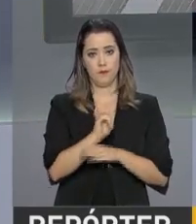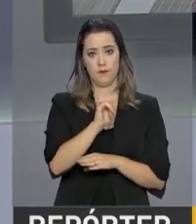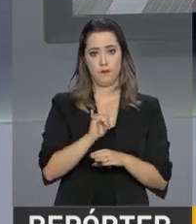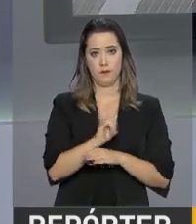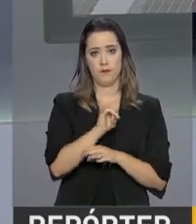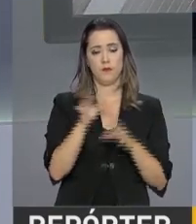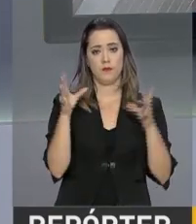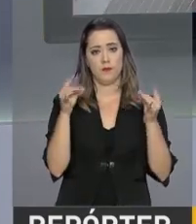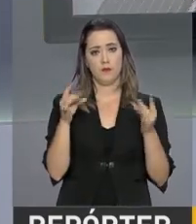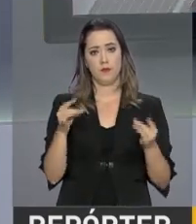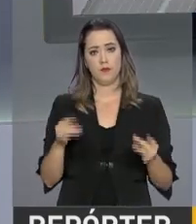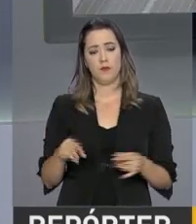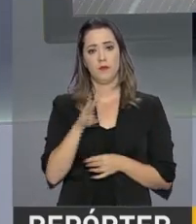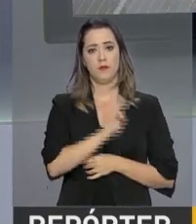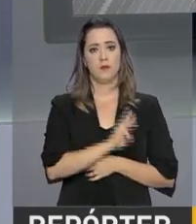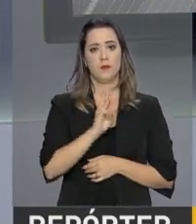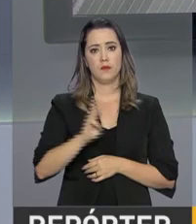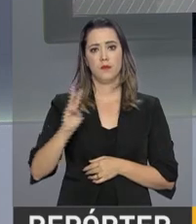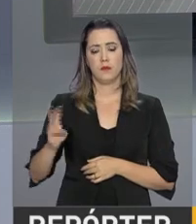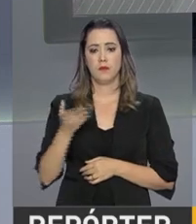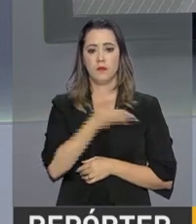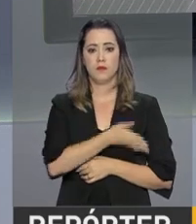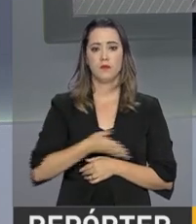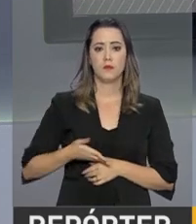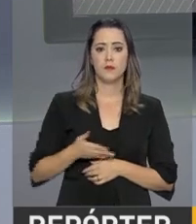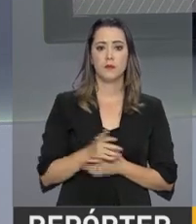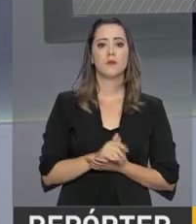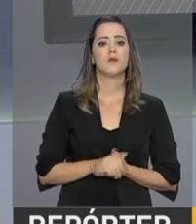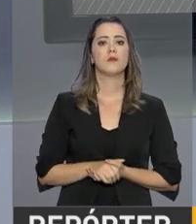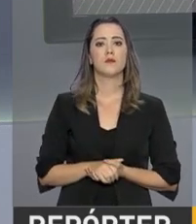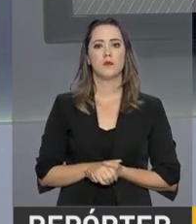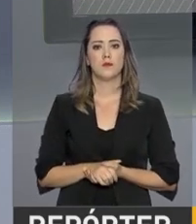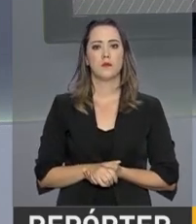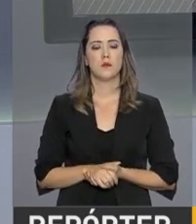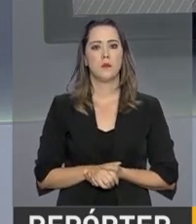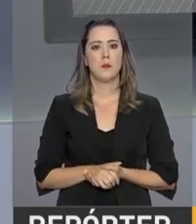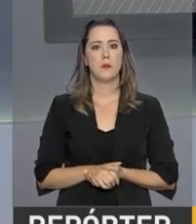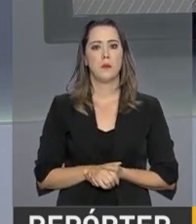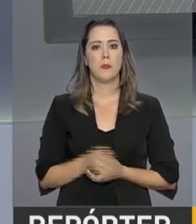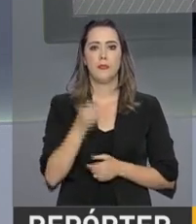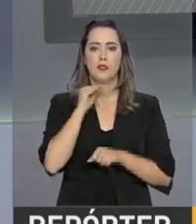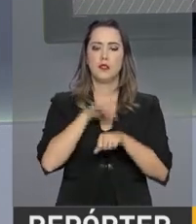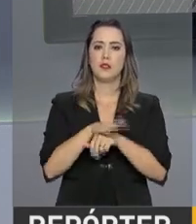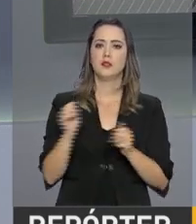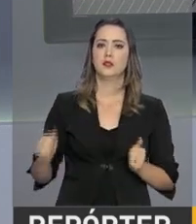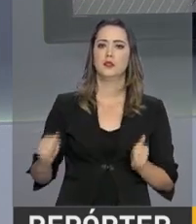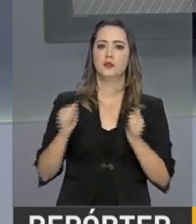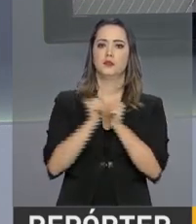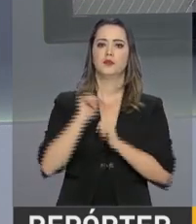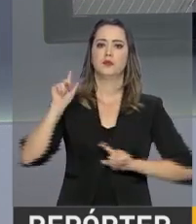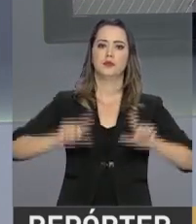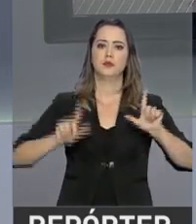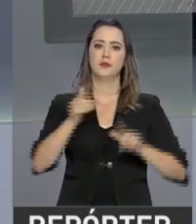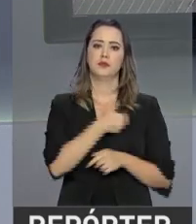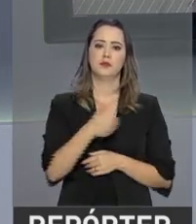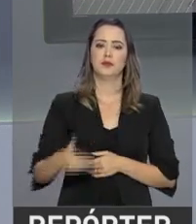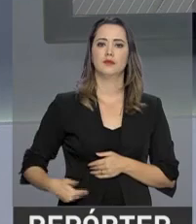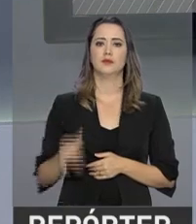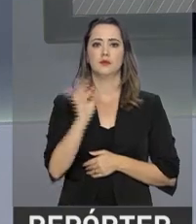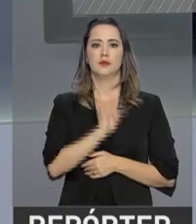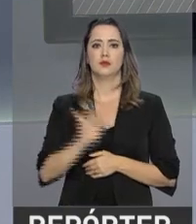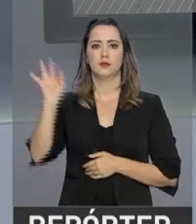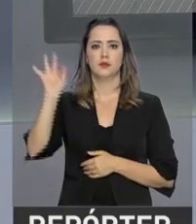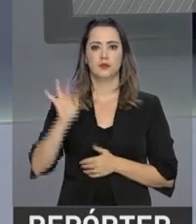reportagens no youtube e toda a nossa programação também está na página da nbr na internet boa noite pra você e continue com a gente aqui na